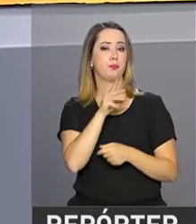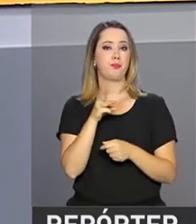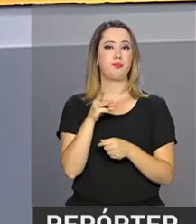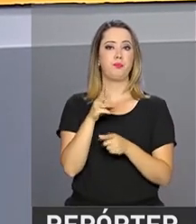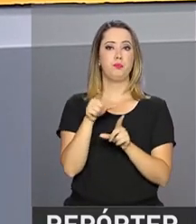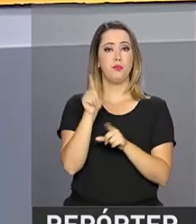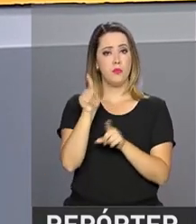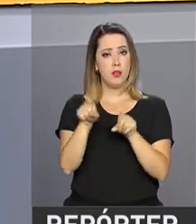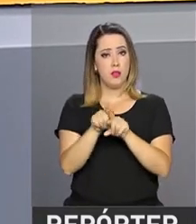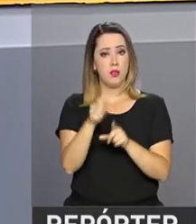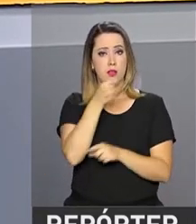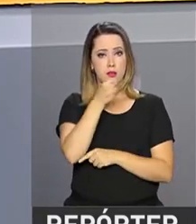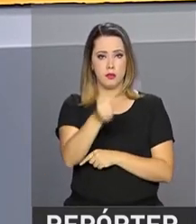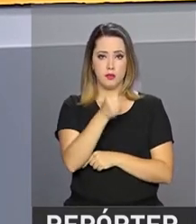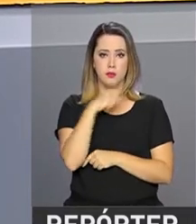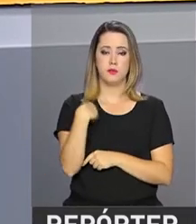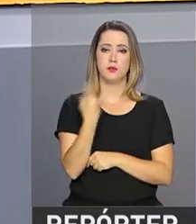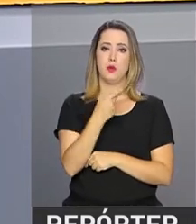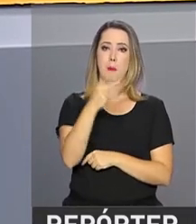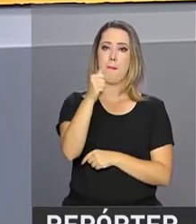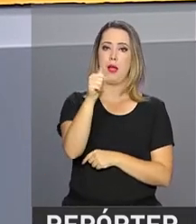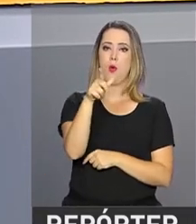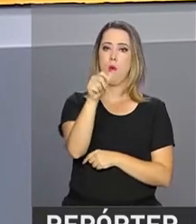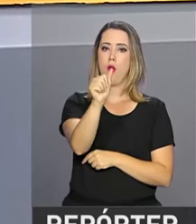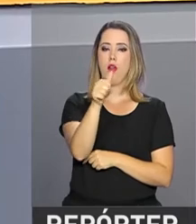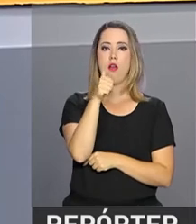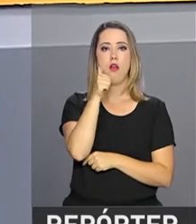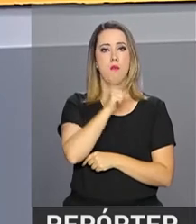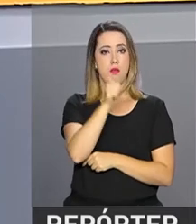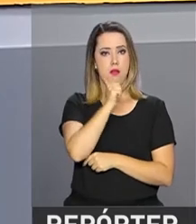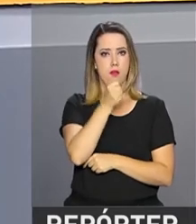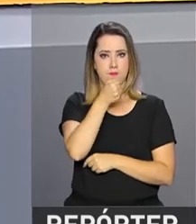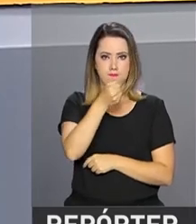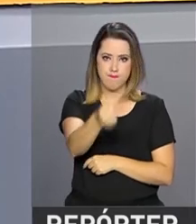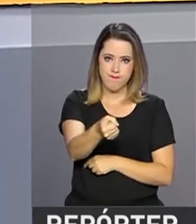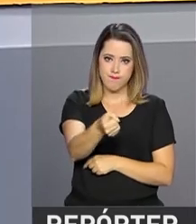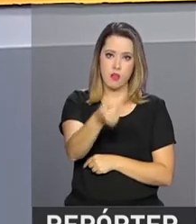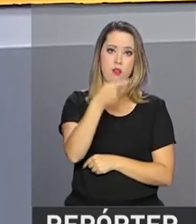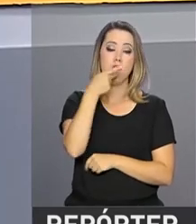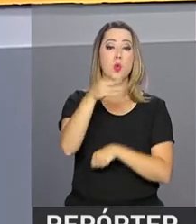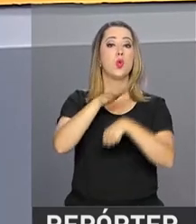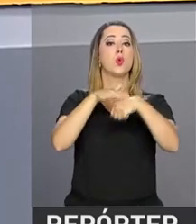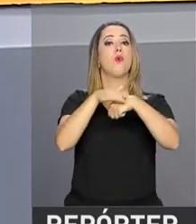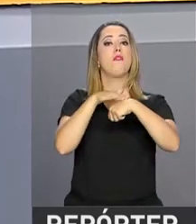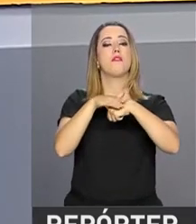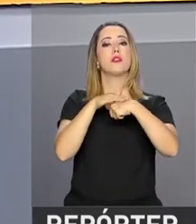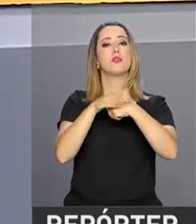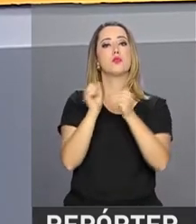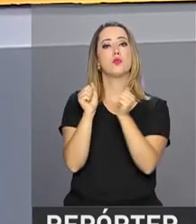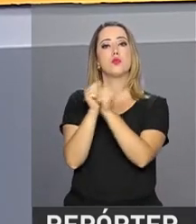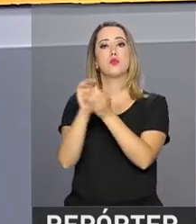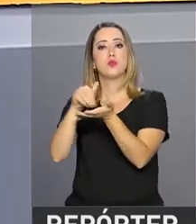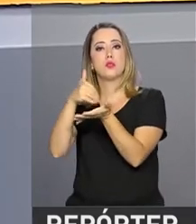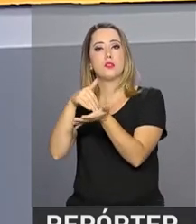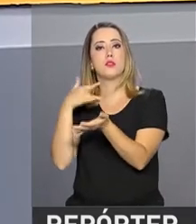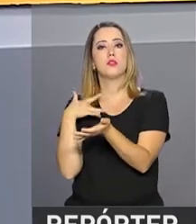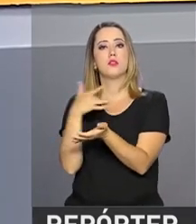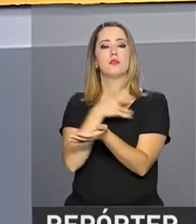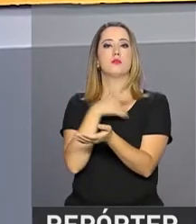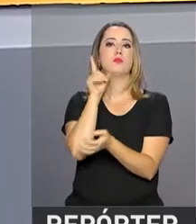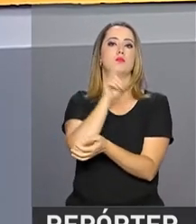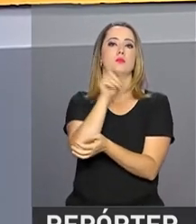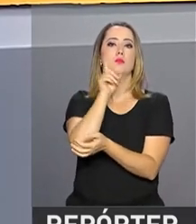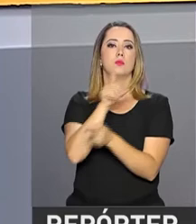Em entrevista à nossa correspondente, Paola de Orte, o ministro disse que conversou com o secretário de Saúde dos Estados Unidos,